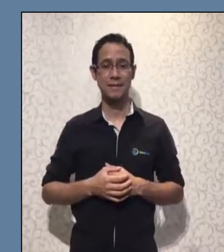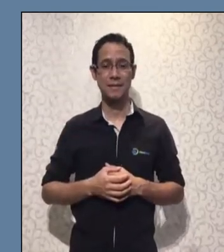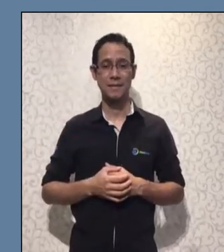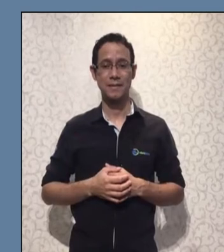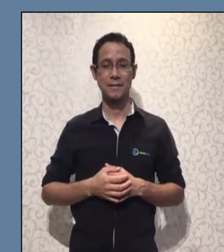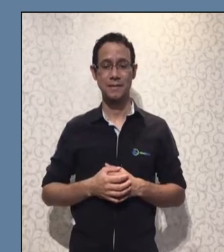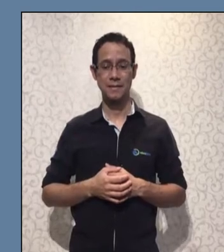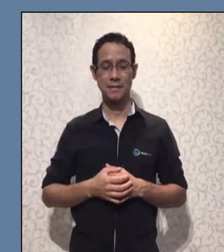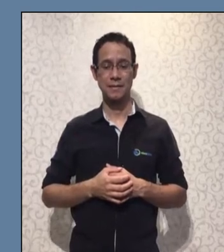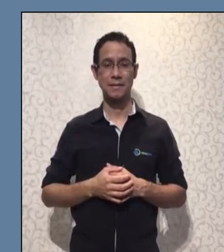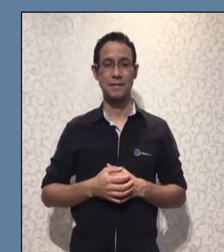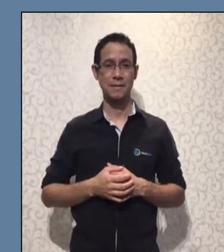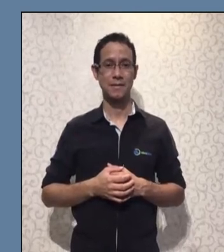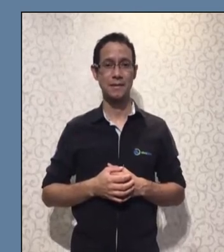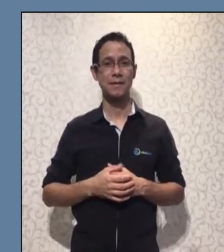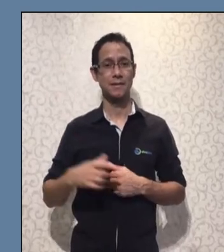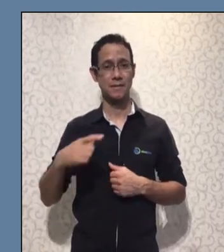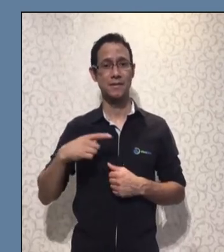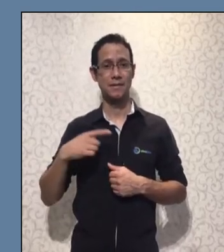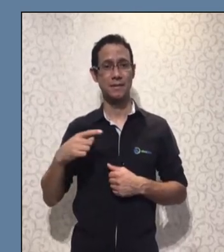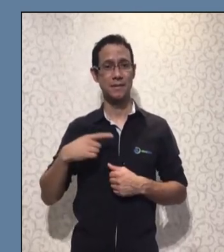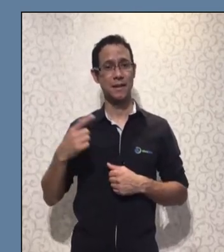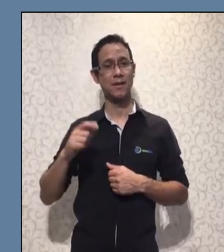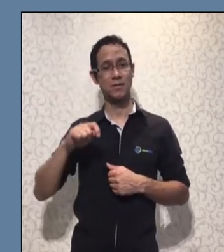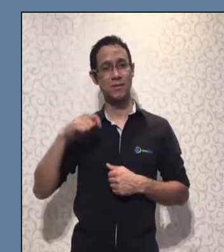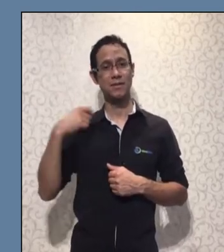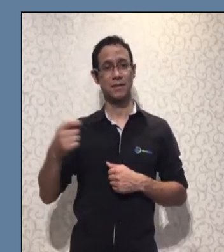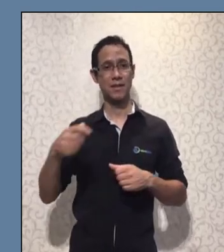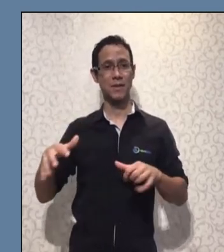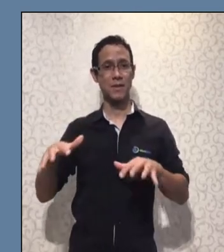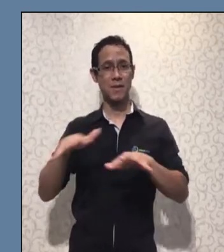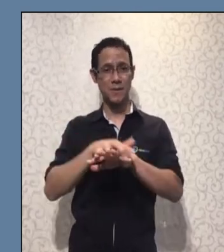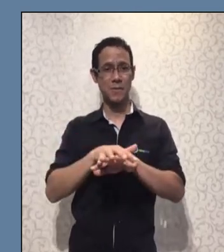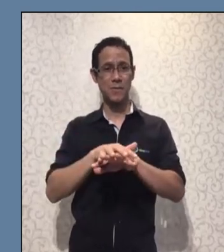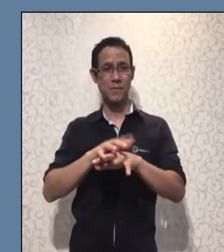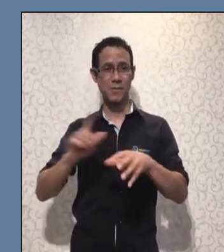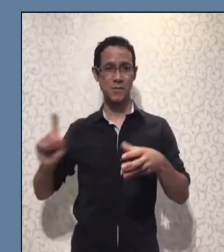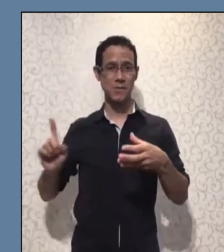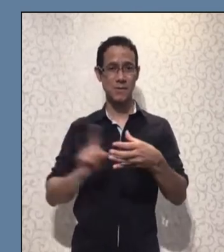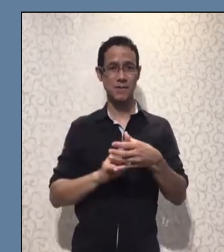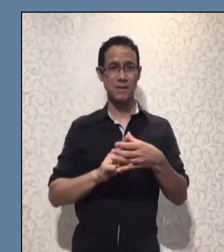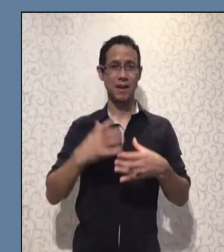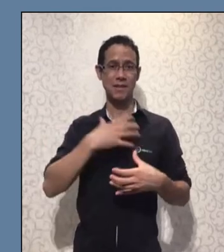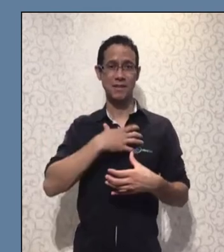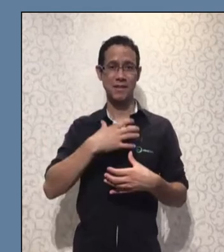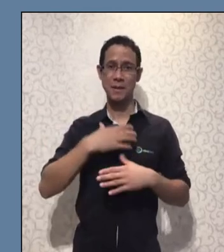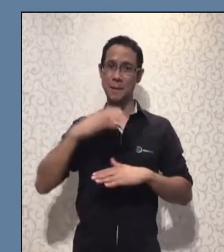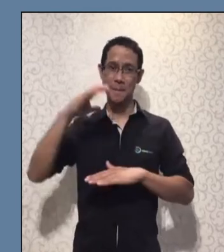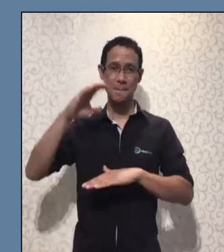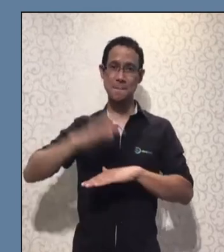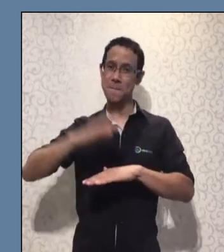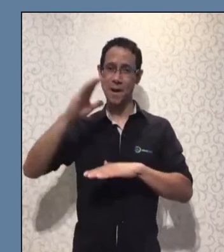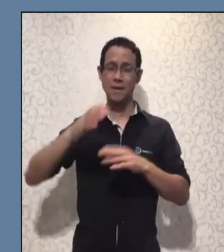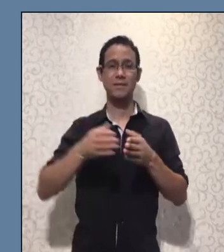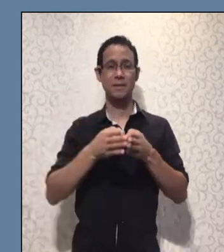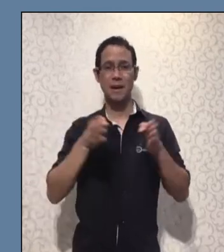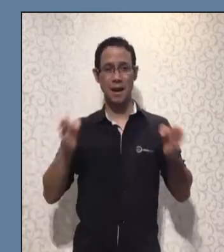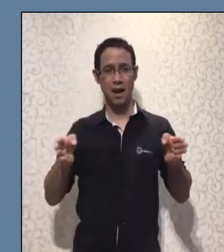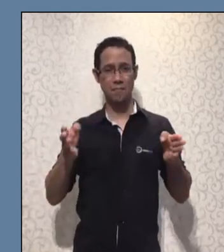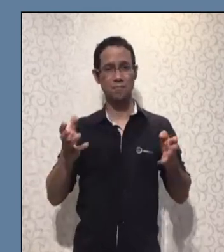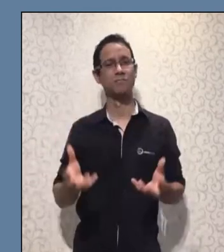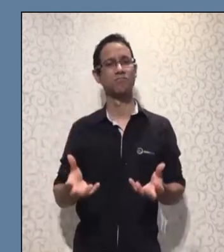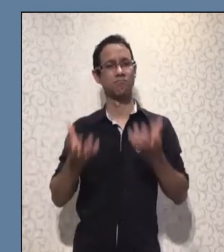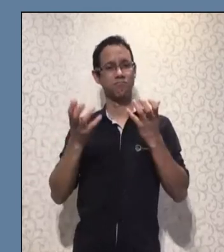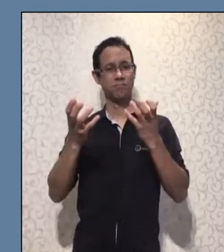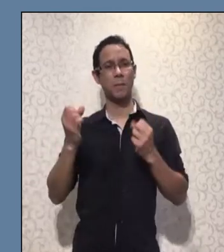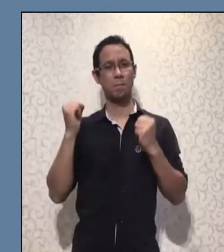sabe? Eu acho que isso é inclusão, no sentido mais amplo e mais rico, talvez mais potente